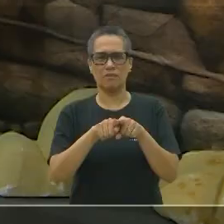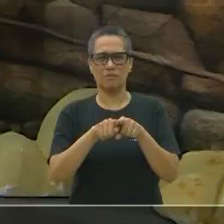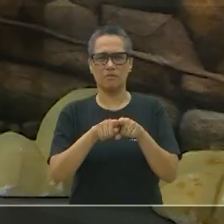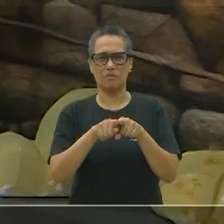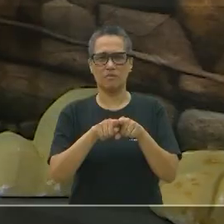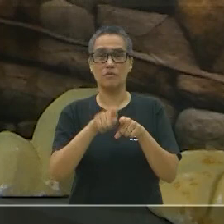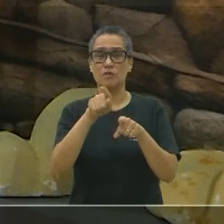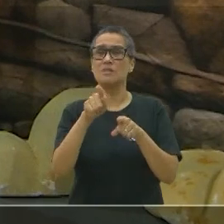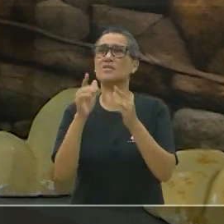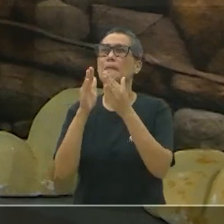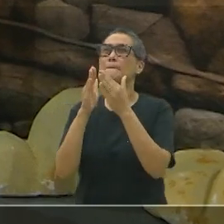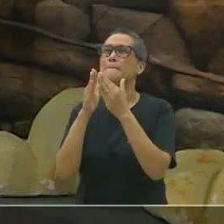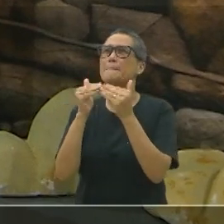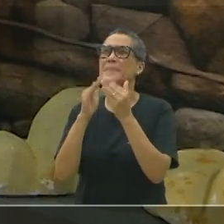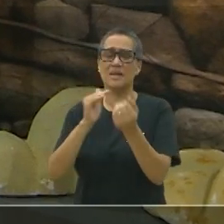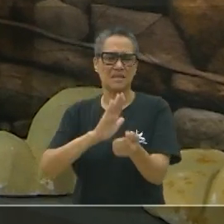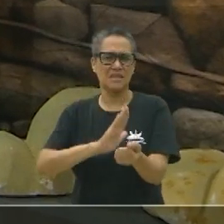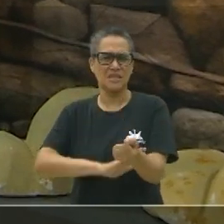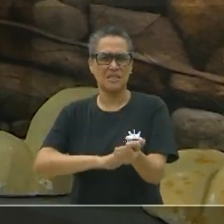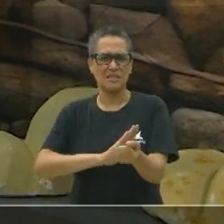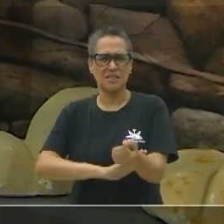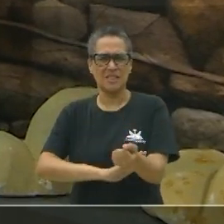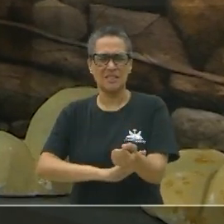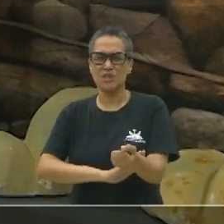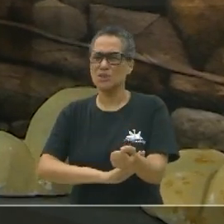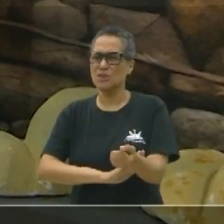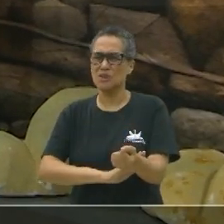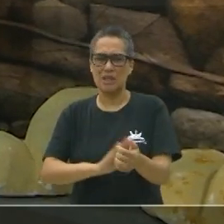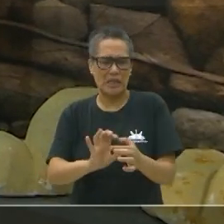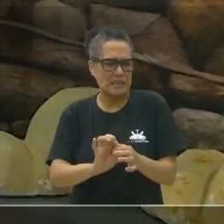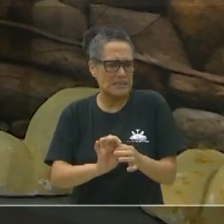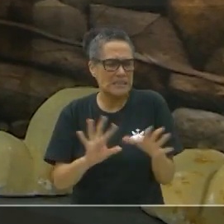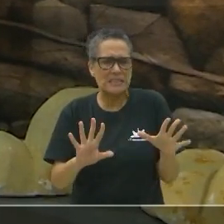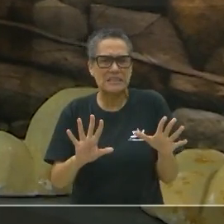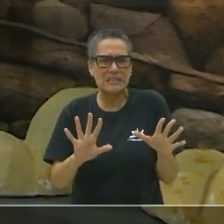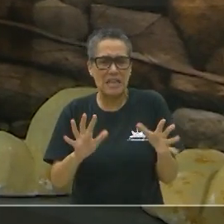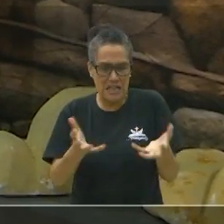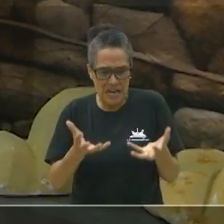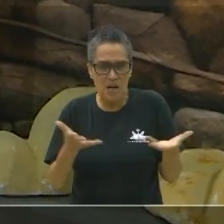Você pede esse vício que seja liberado agora.